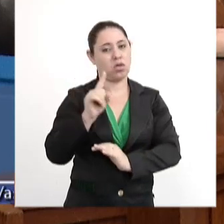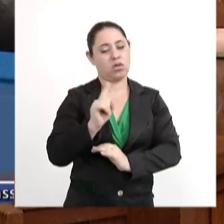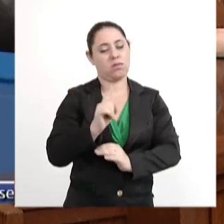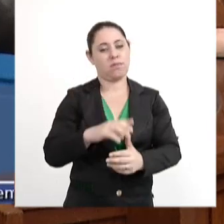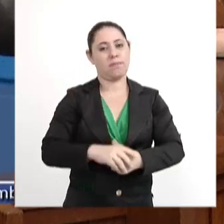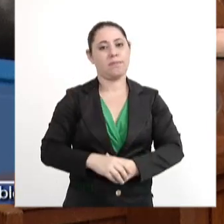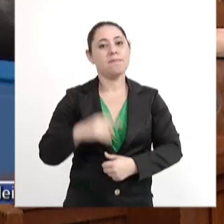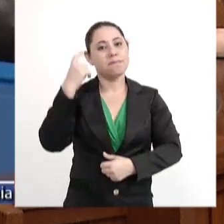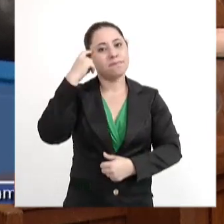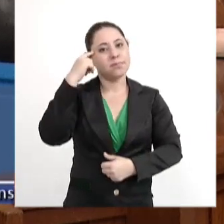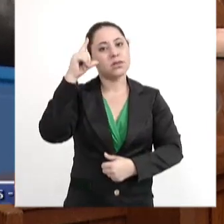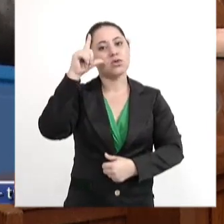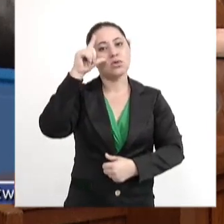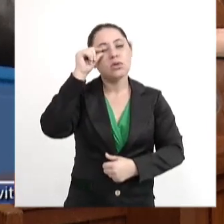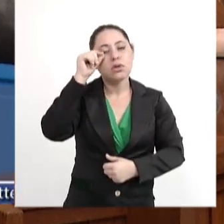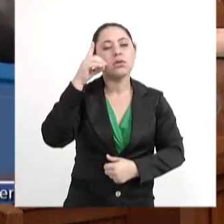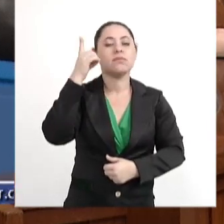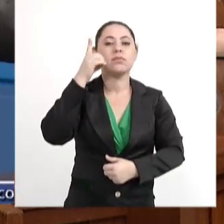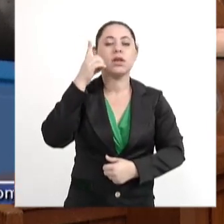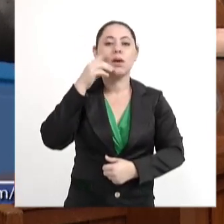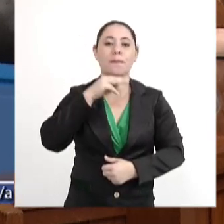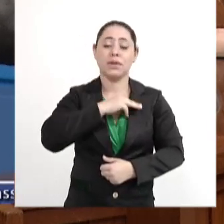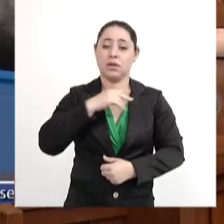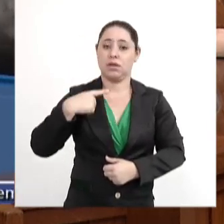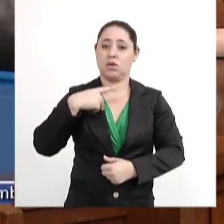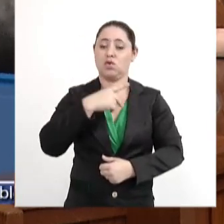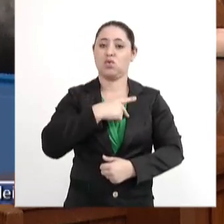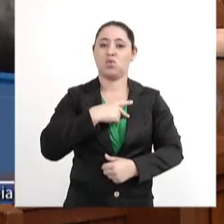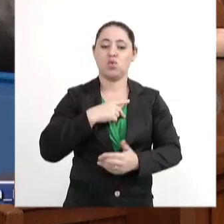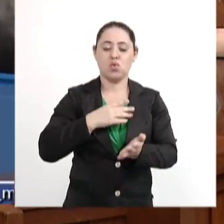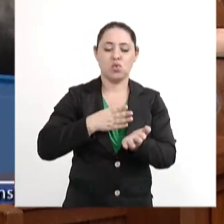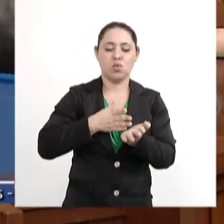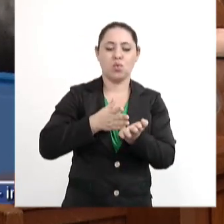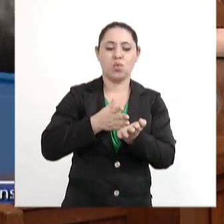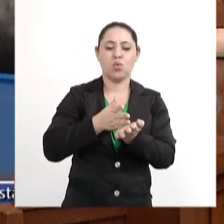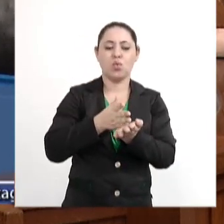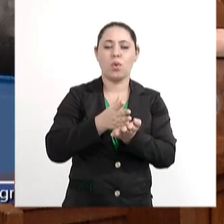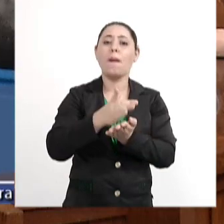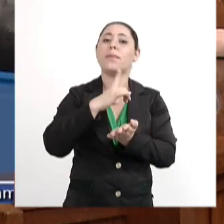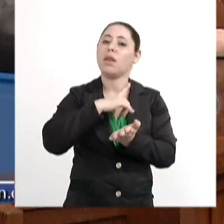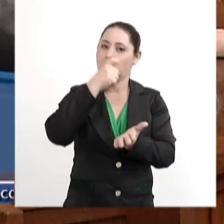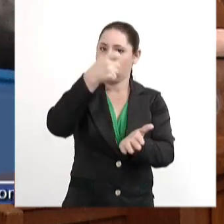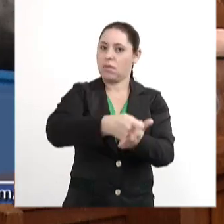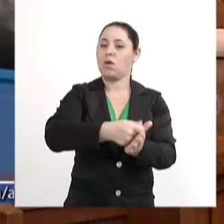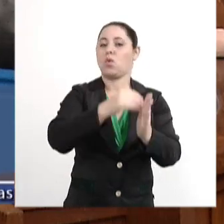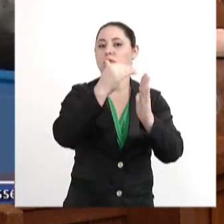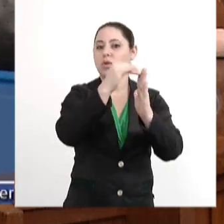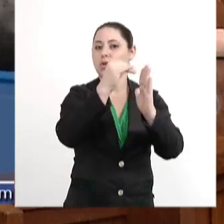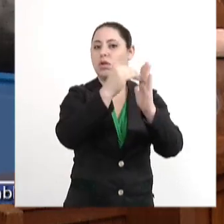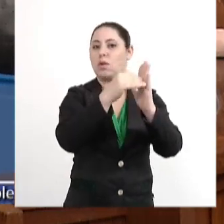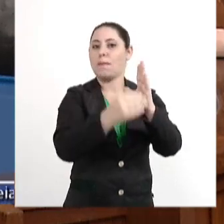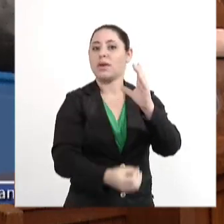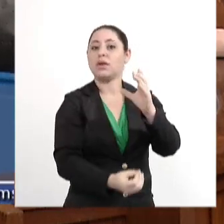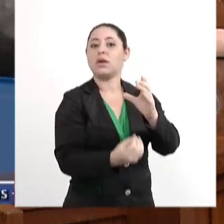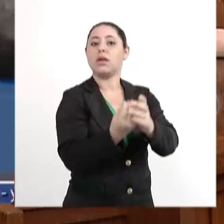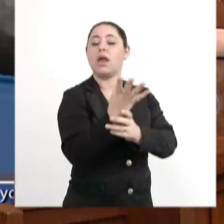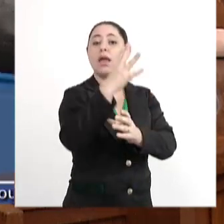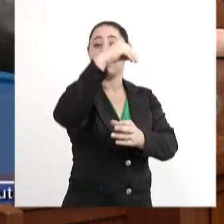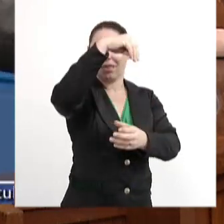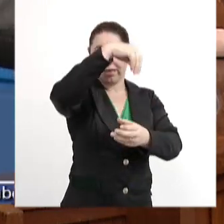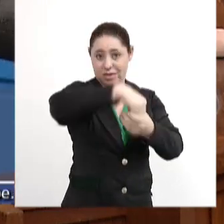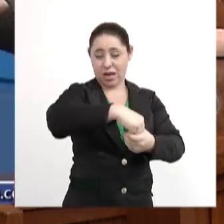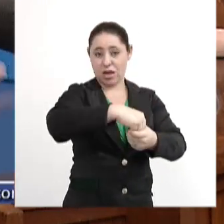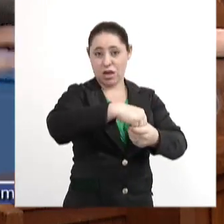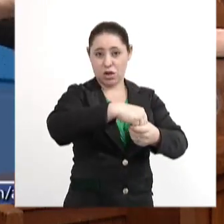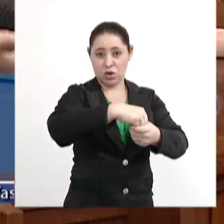deputado Gerson Claro, que o Ministério da Saúde caminha para manter o questionário, mas para criar dentro da